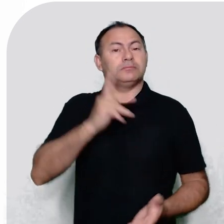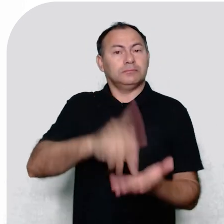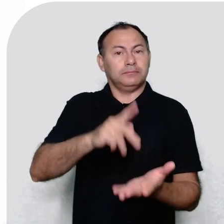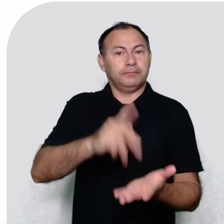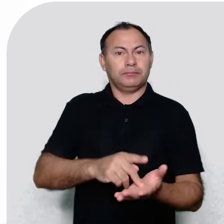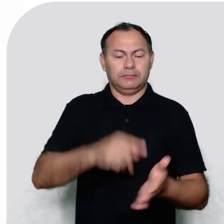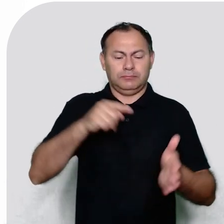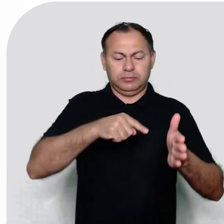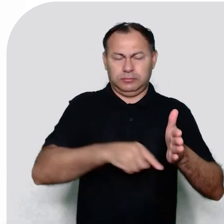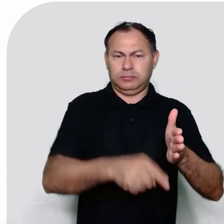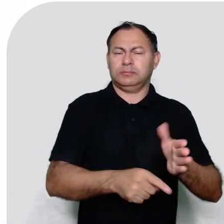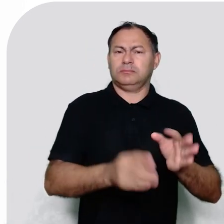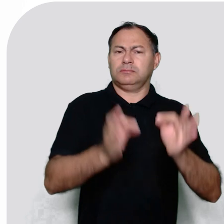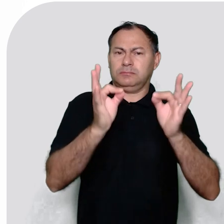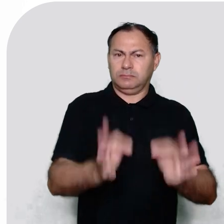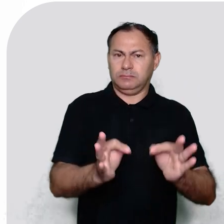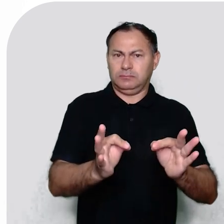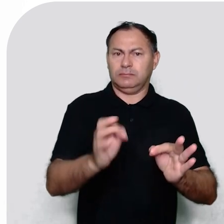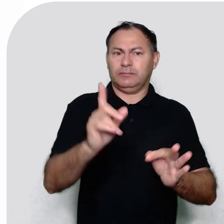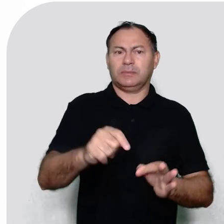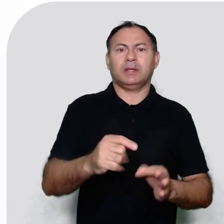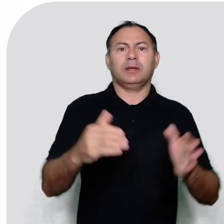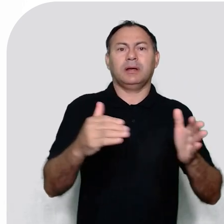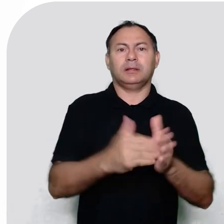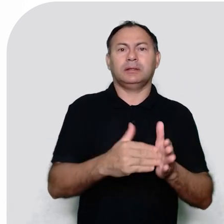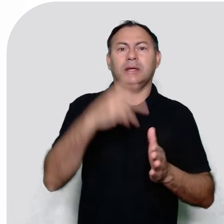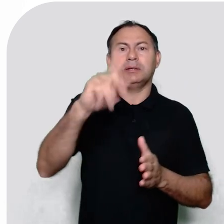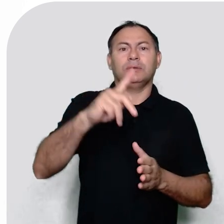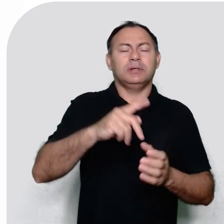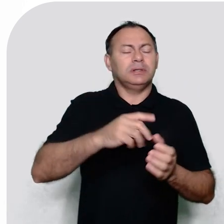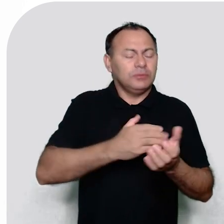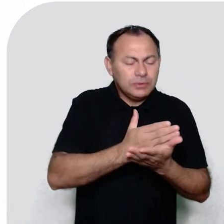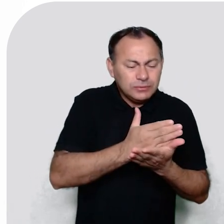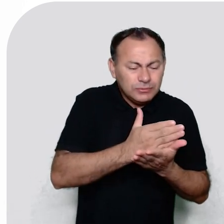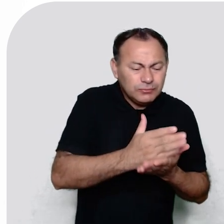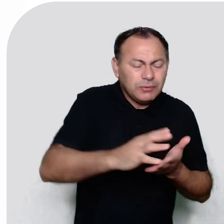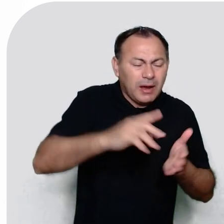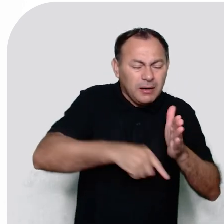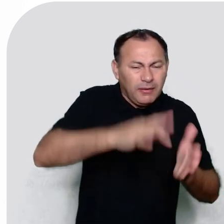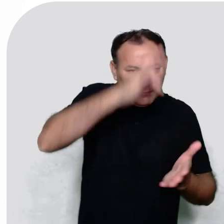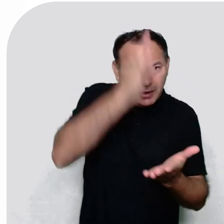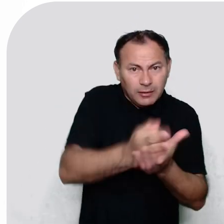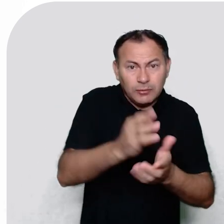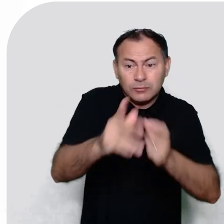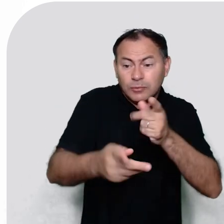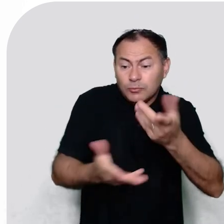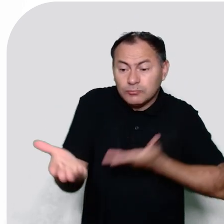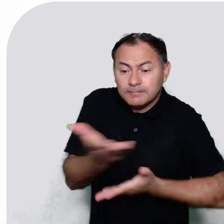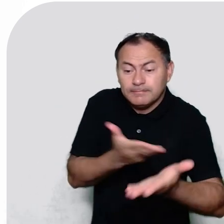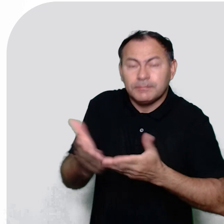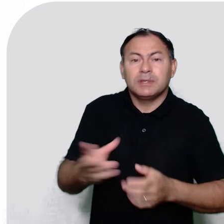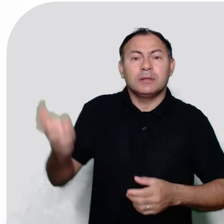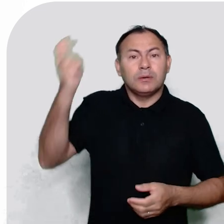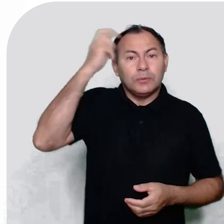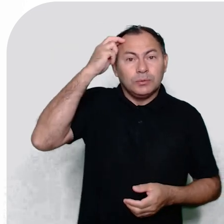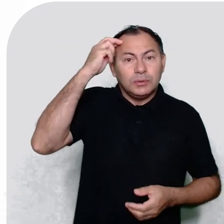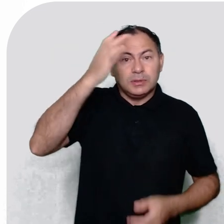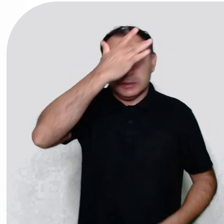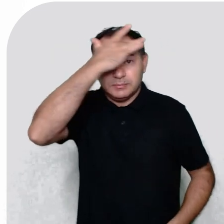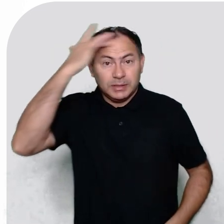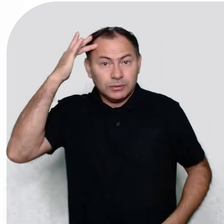em profundidade, e isso até às suas raízes, a civilização e as culturas do